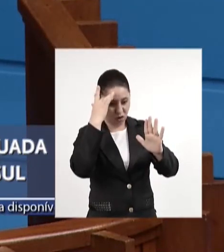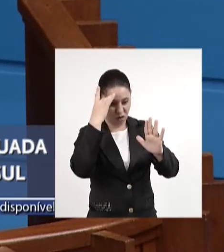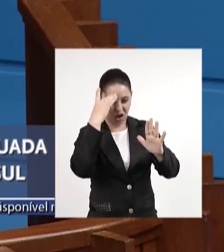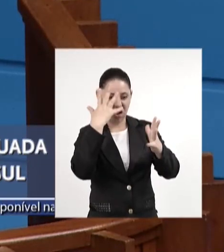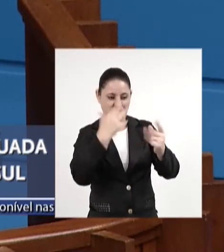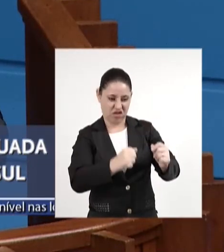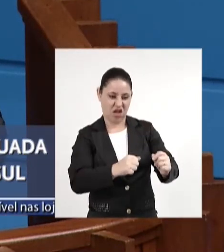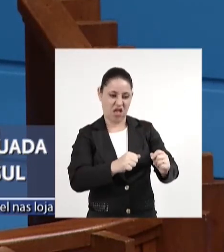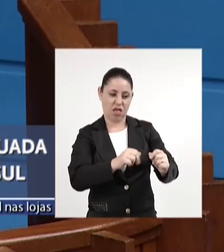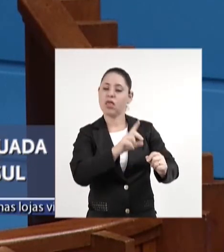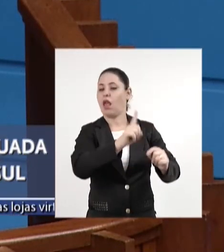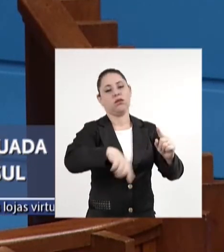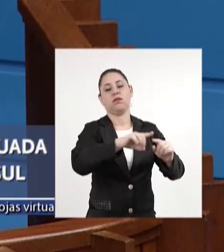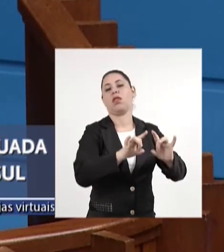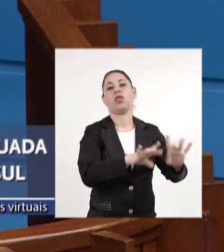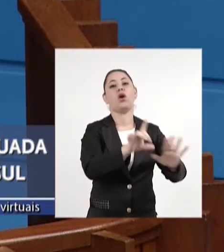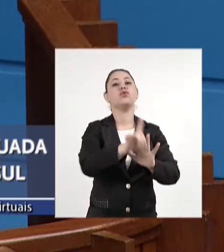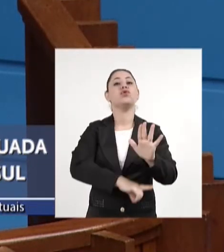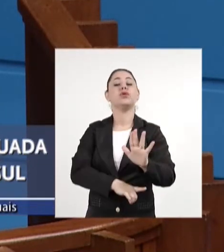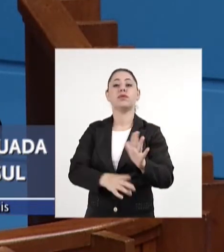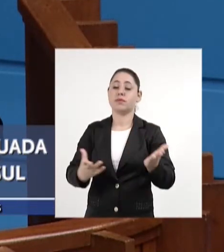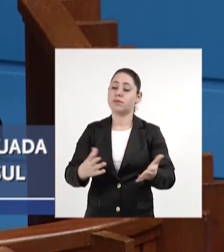é, pela condição dela de indígena.